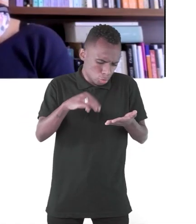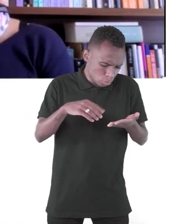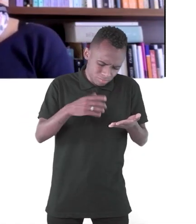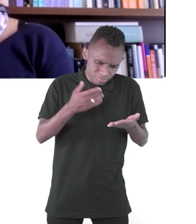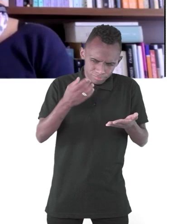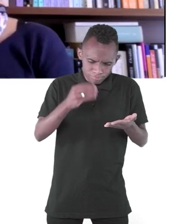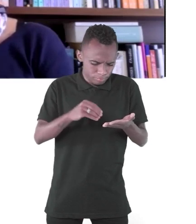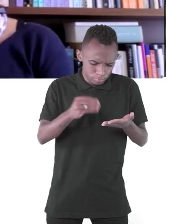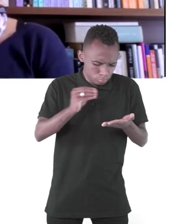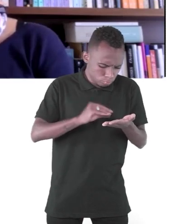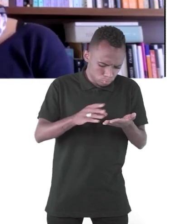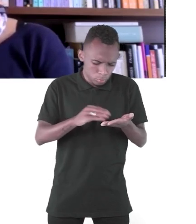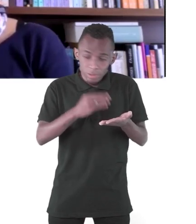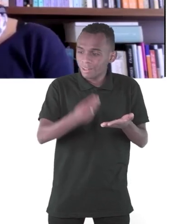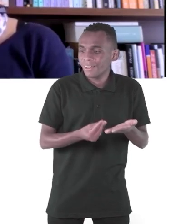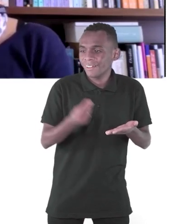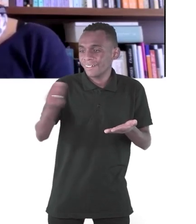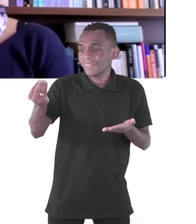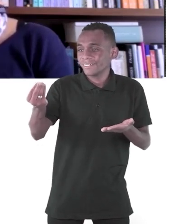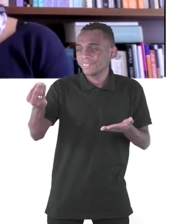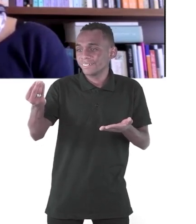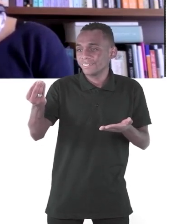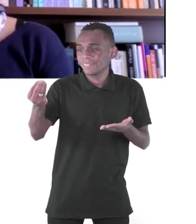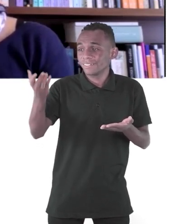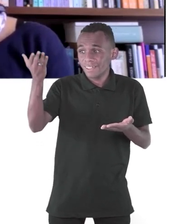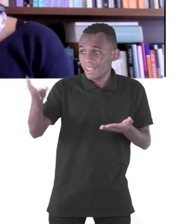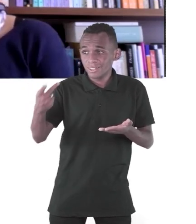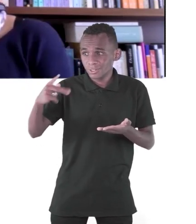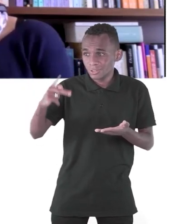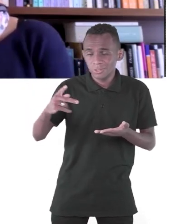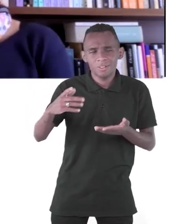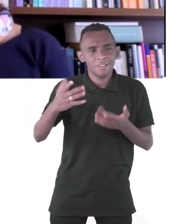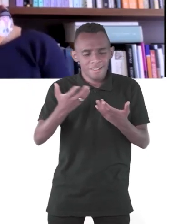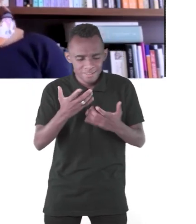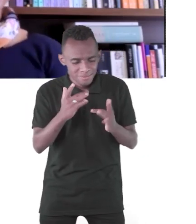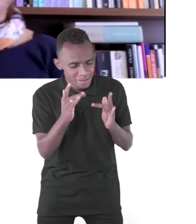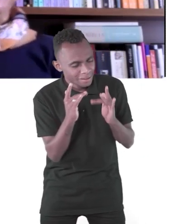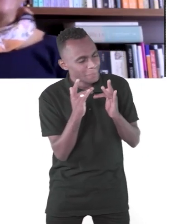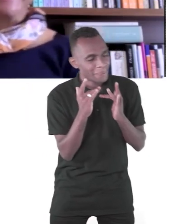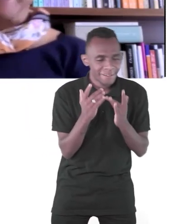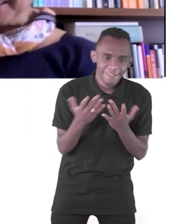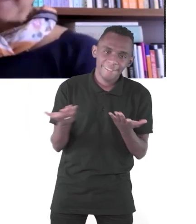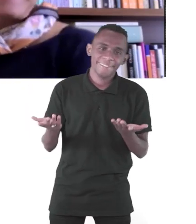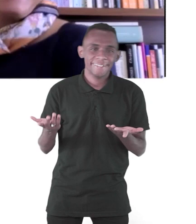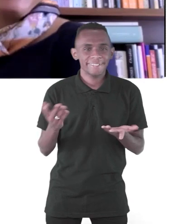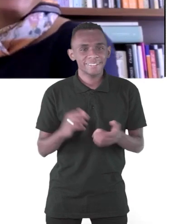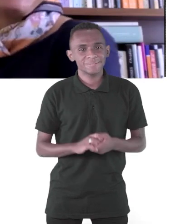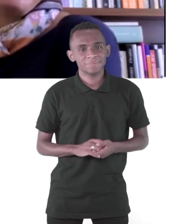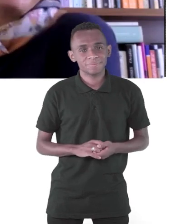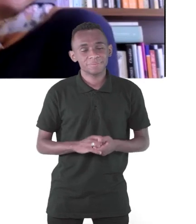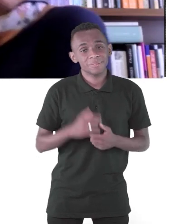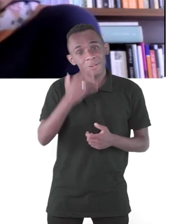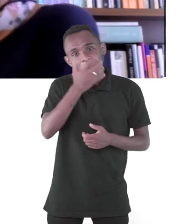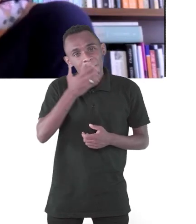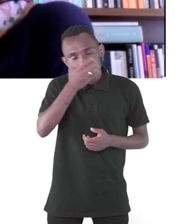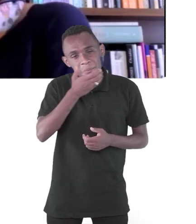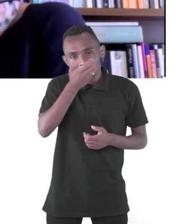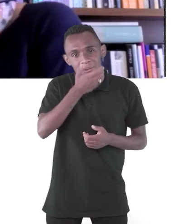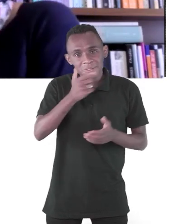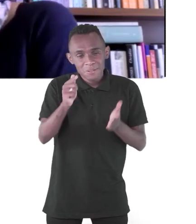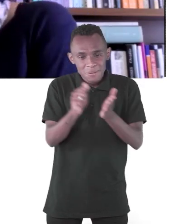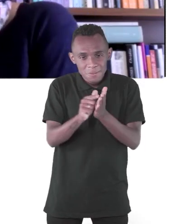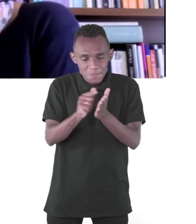não. Pegou, essa aqui que é a sua. Você quer ser minha namorada? Maravilhoso. Quer dizer... Isso de música